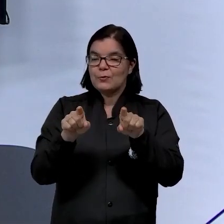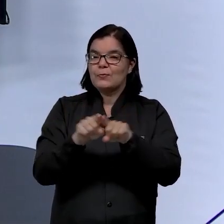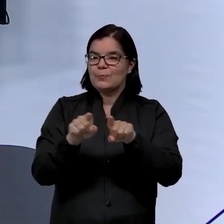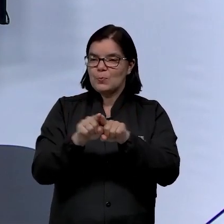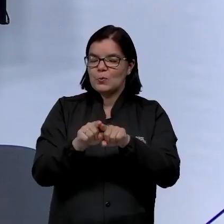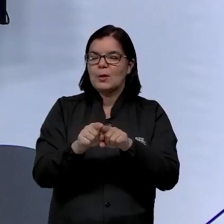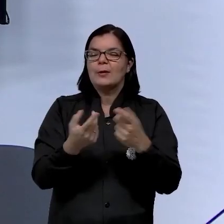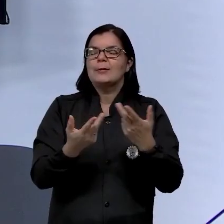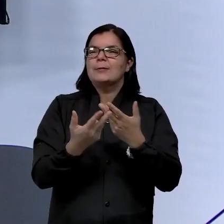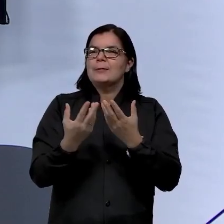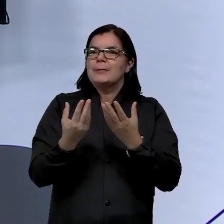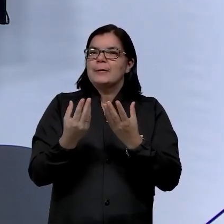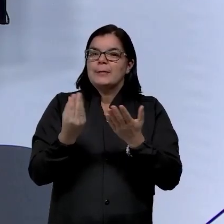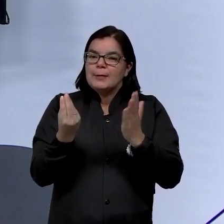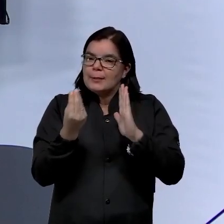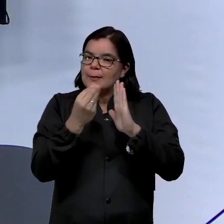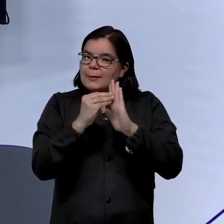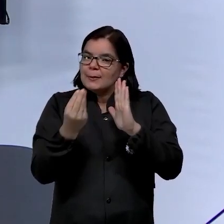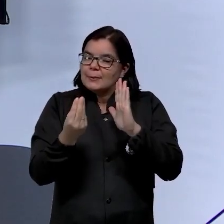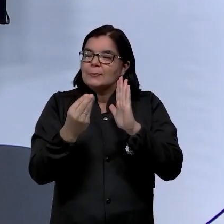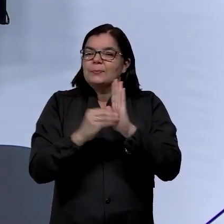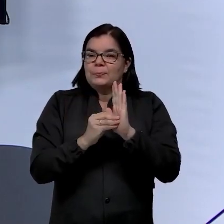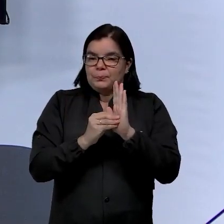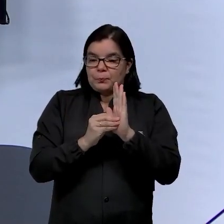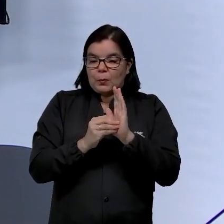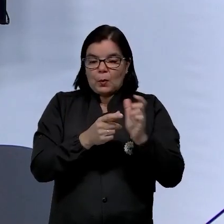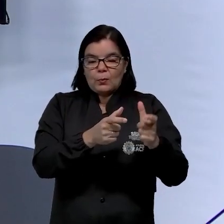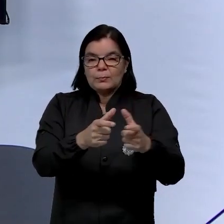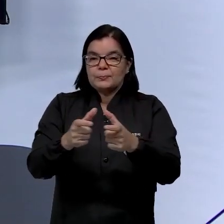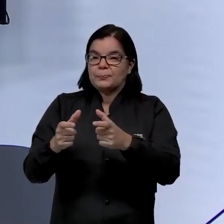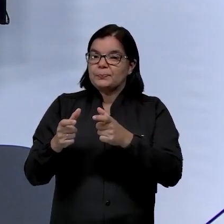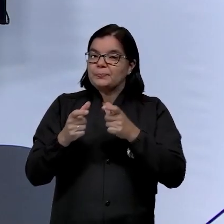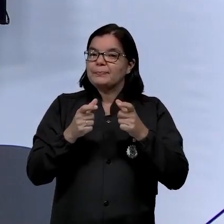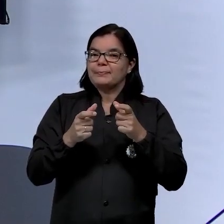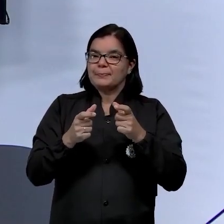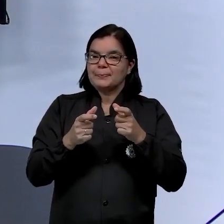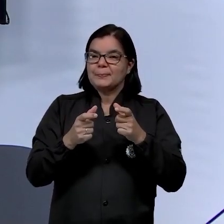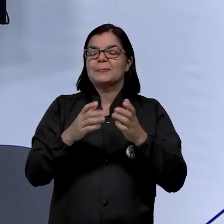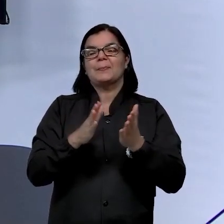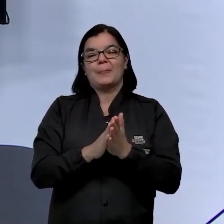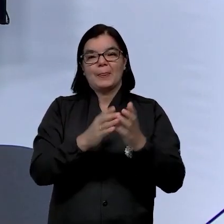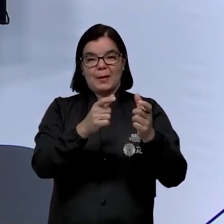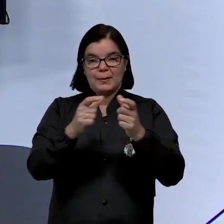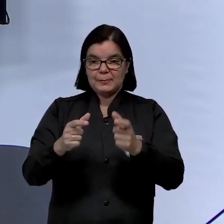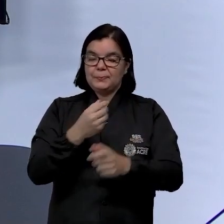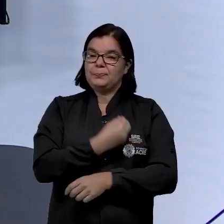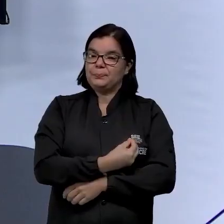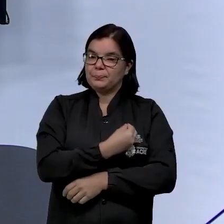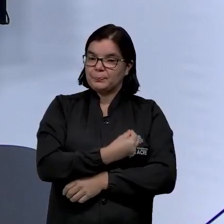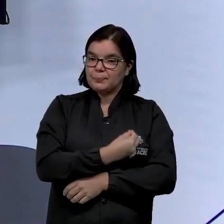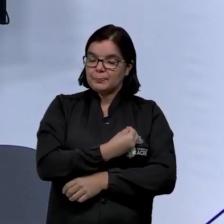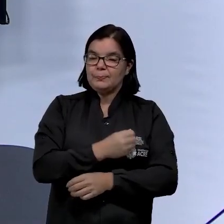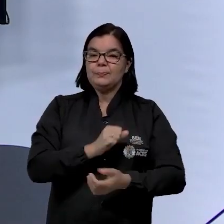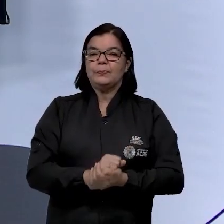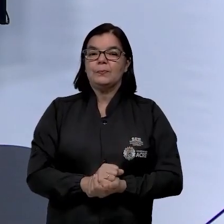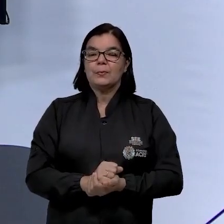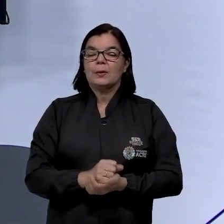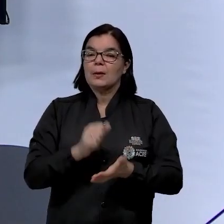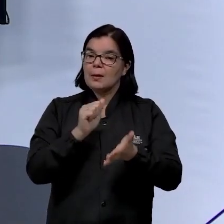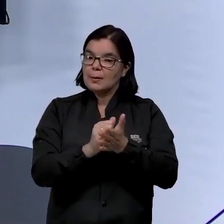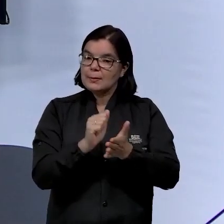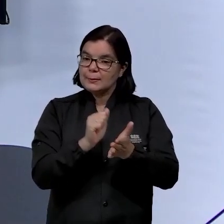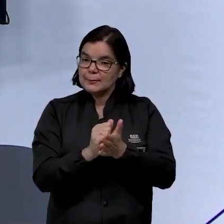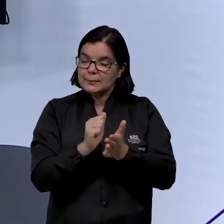de muito do nosso ambiente, do nosso lugar, né, onde a gente mora. E as